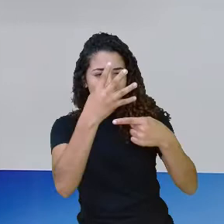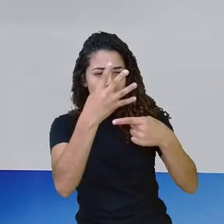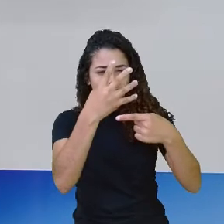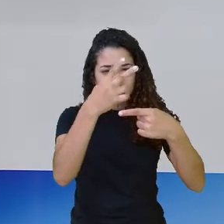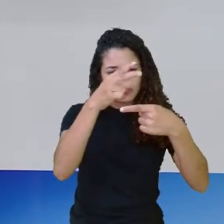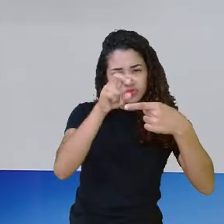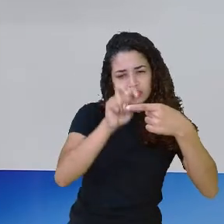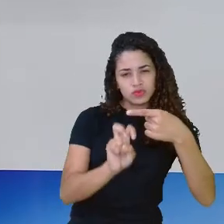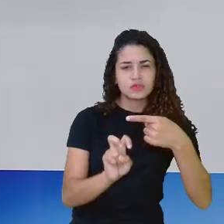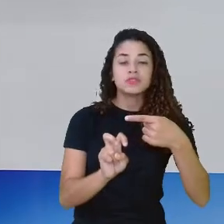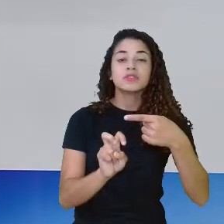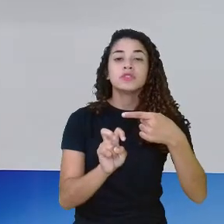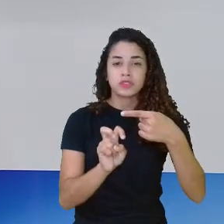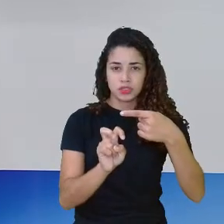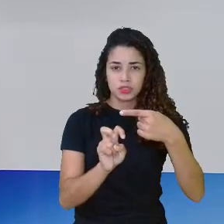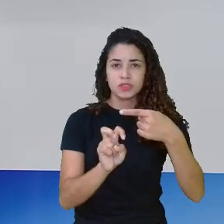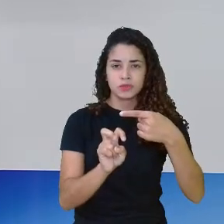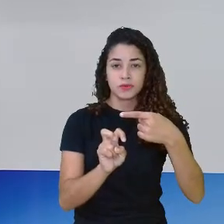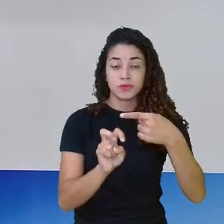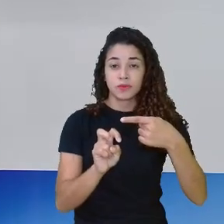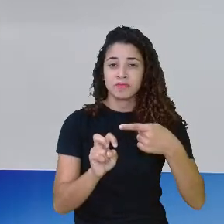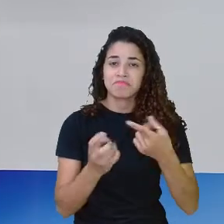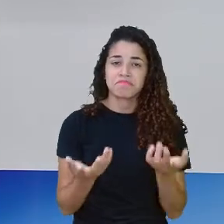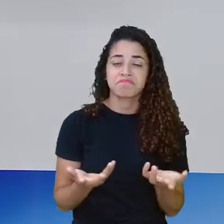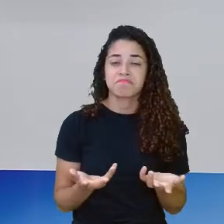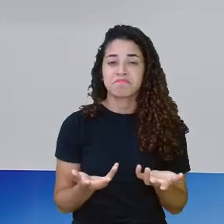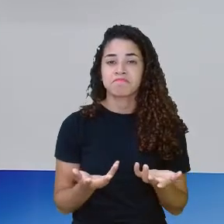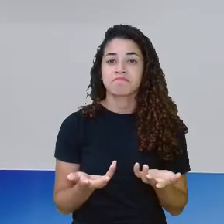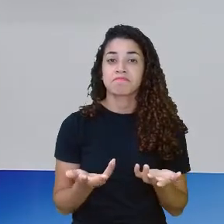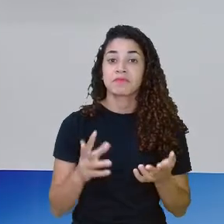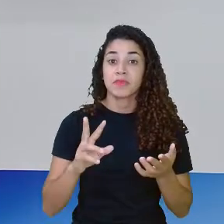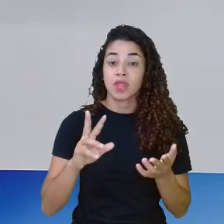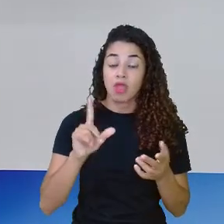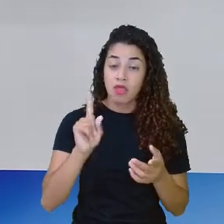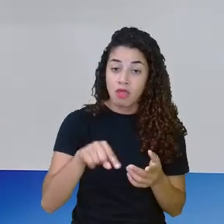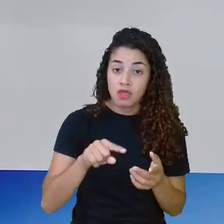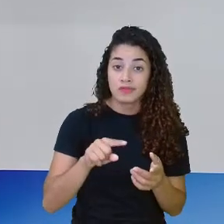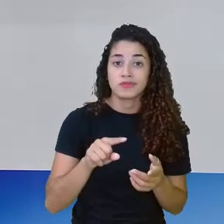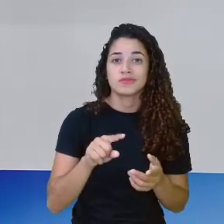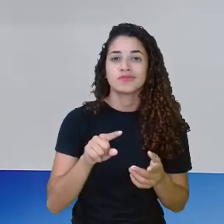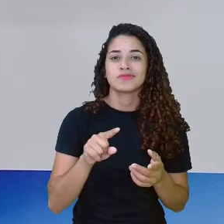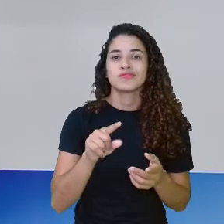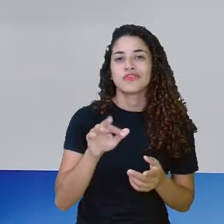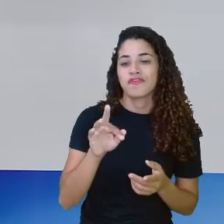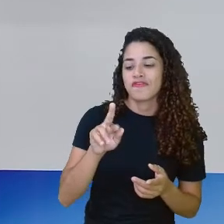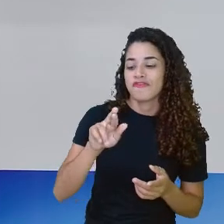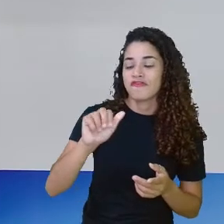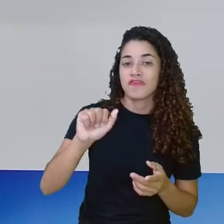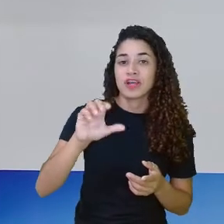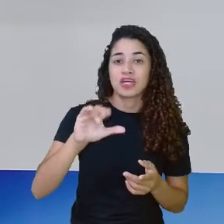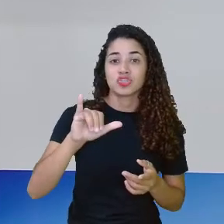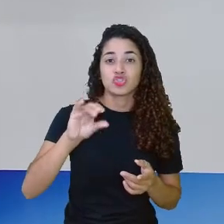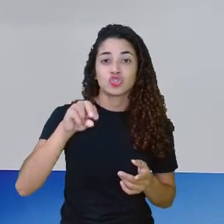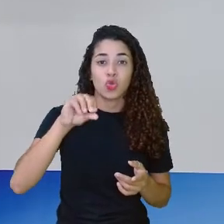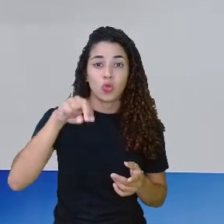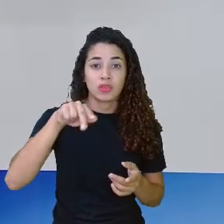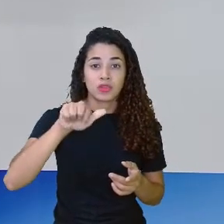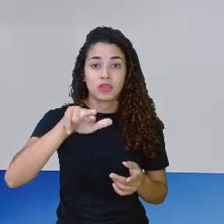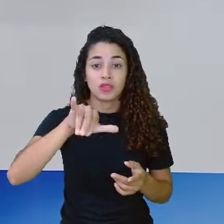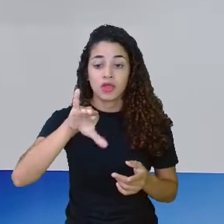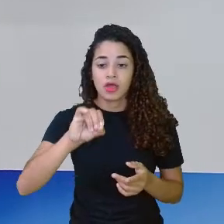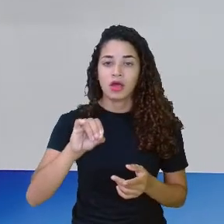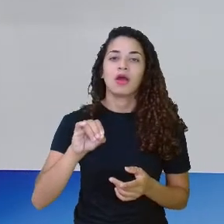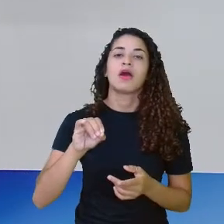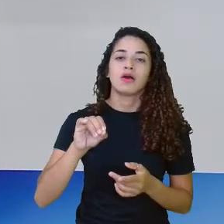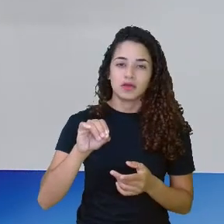em cima, o tracinho e o número embaixo, ele se chama número fracionário e ele indica